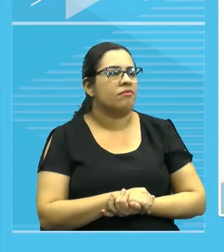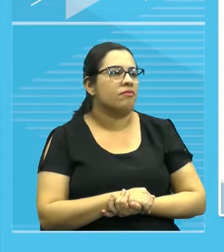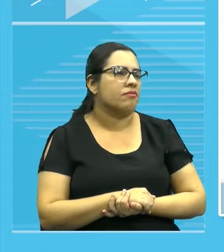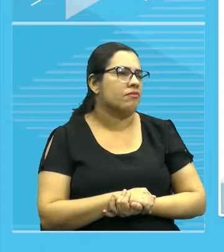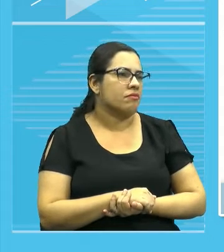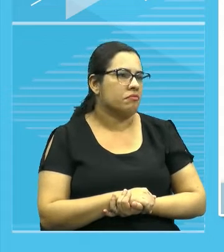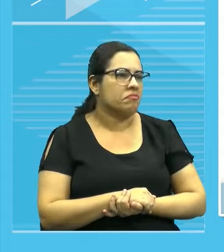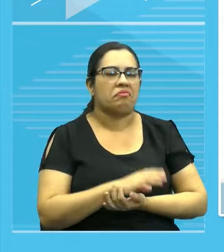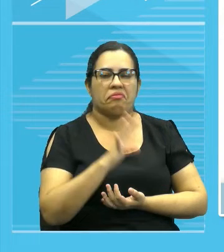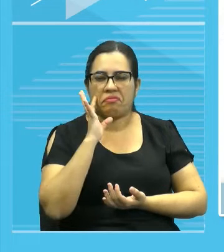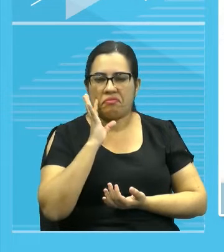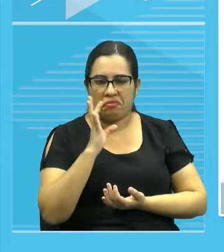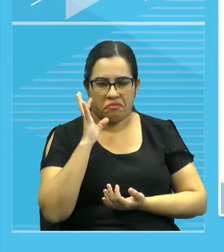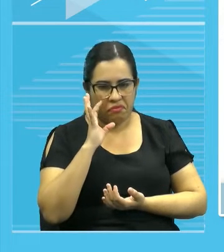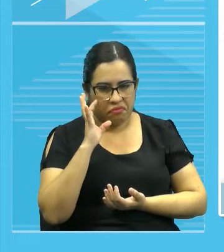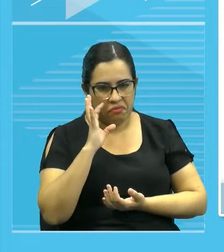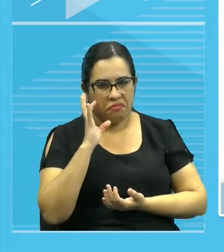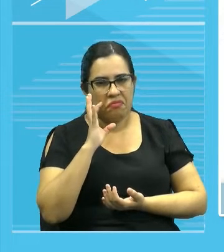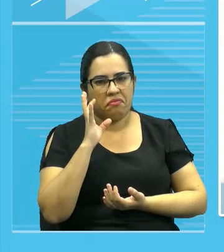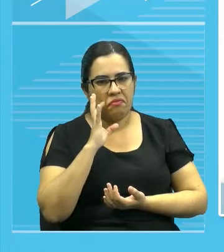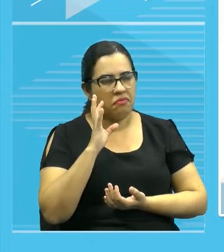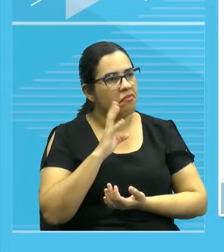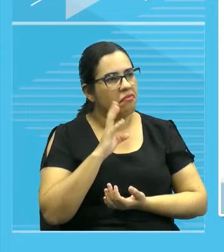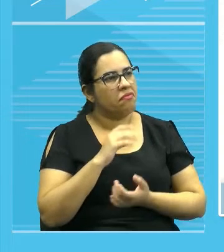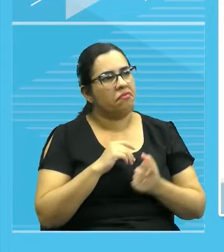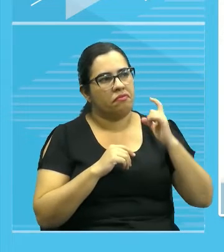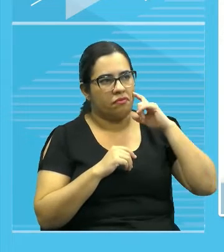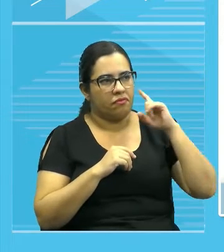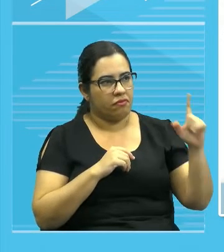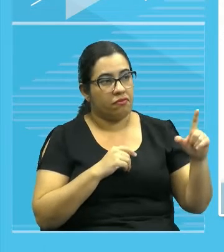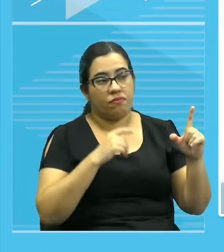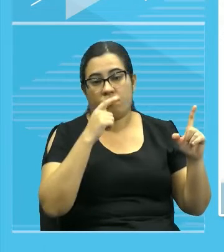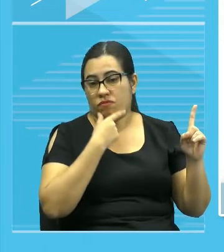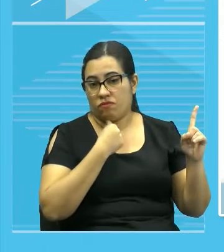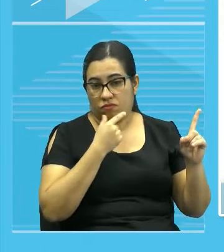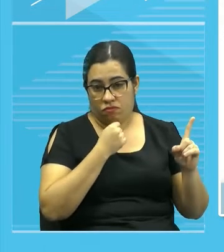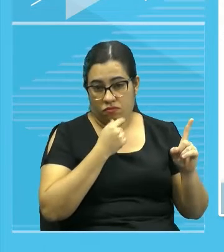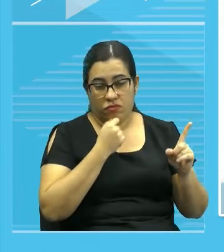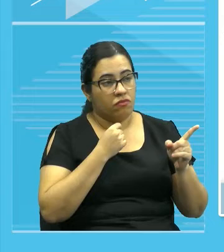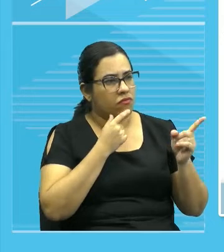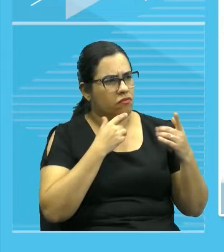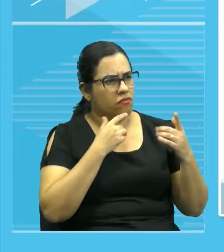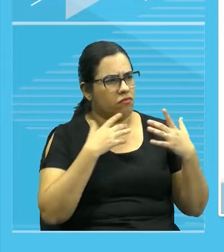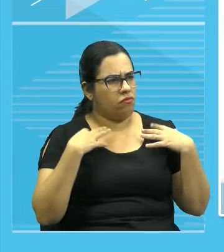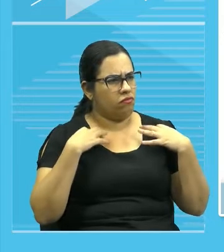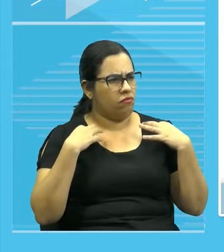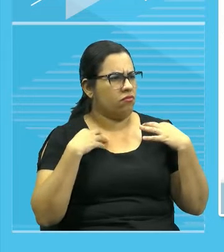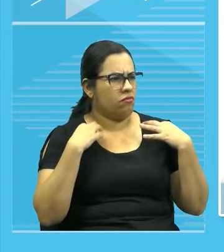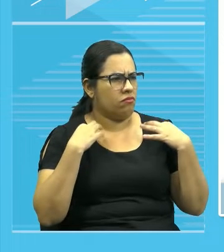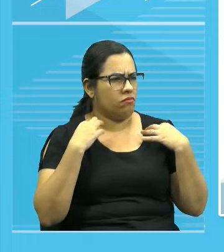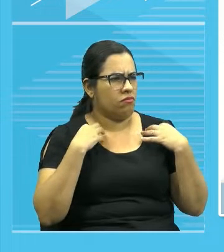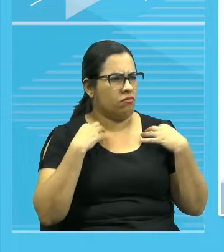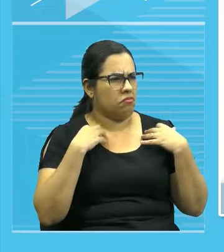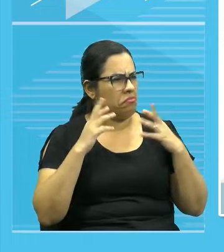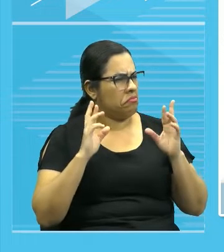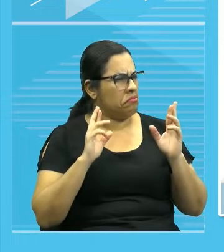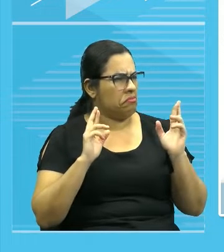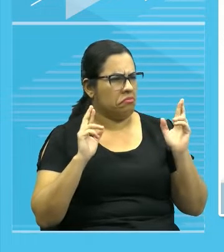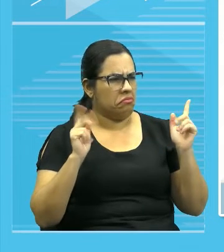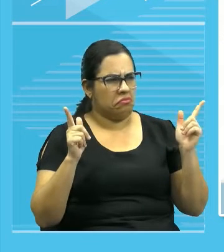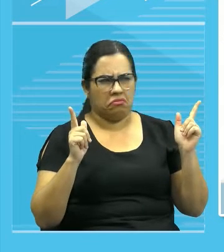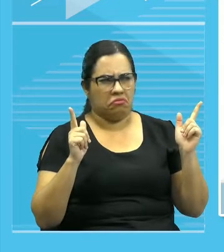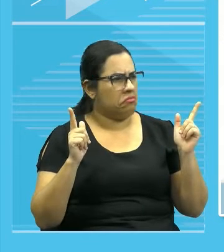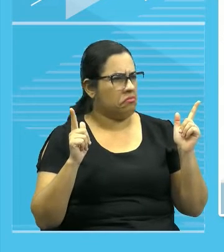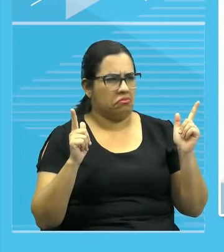essa questão é legal ó você vê que tem uma figura masculina um homem né vestido aí com a roupa diferente Parece